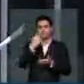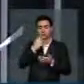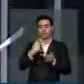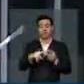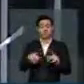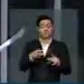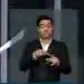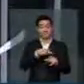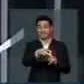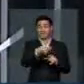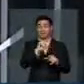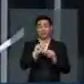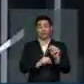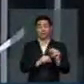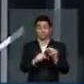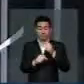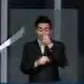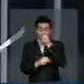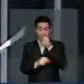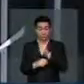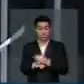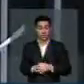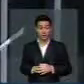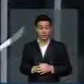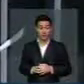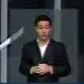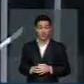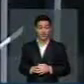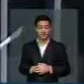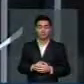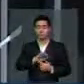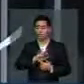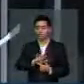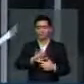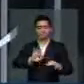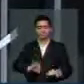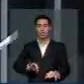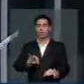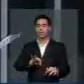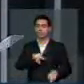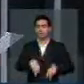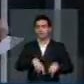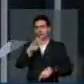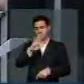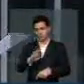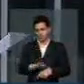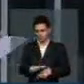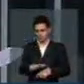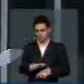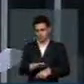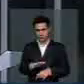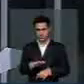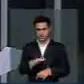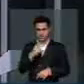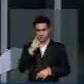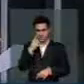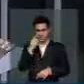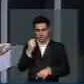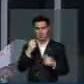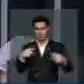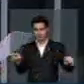retratar de forma precisa o povo brasileiro ou são esses versos de